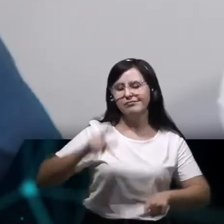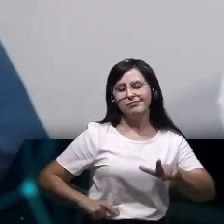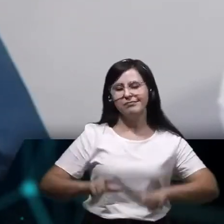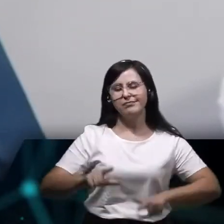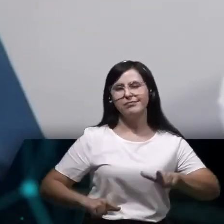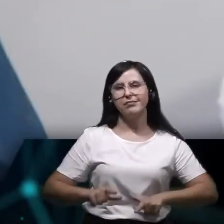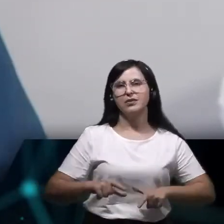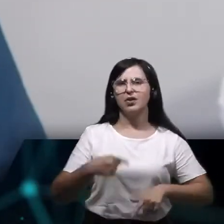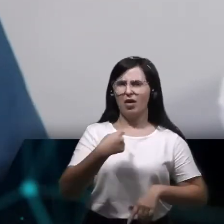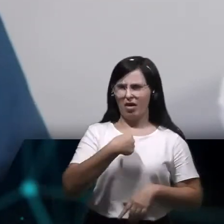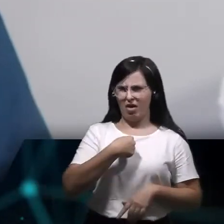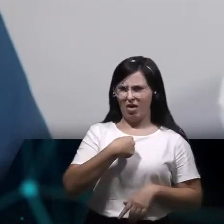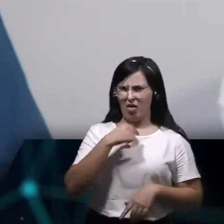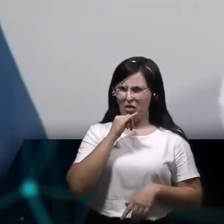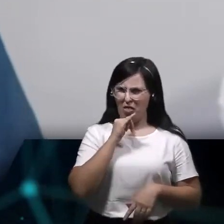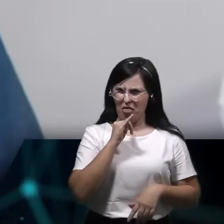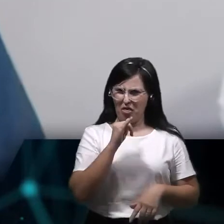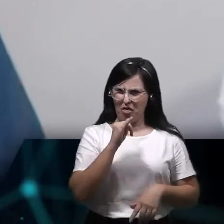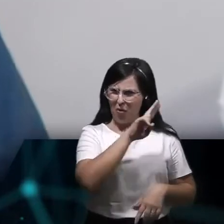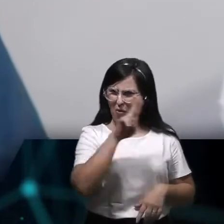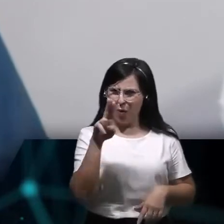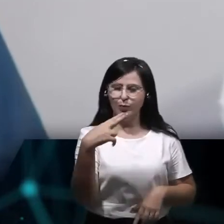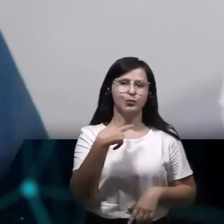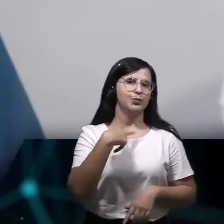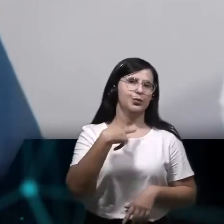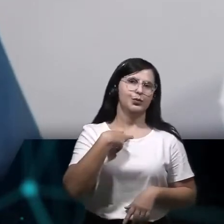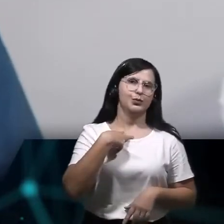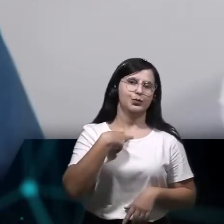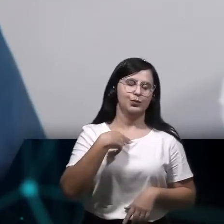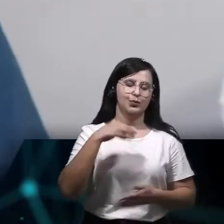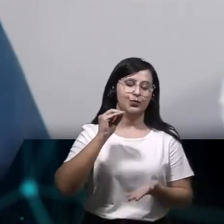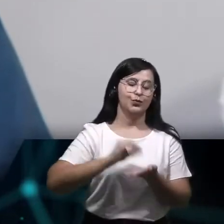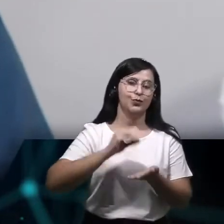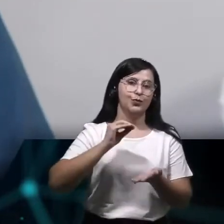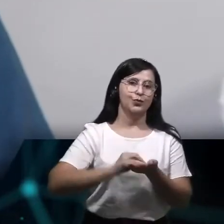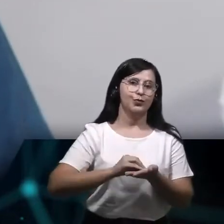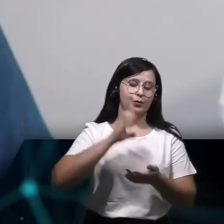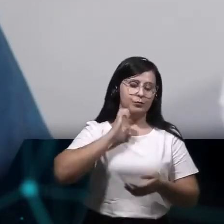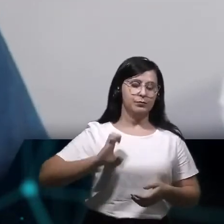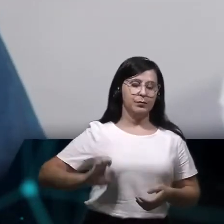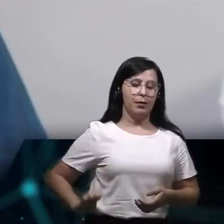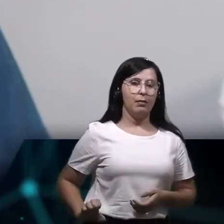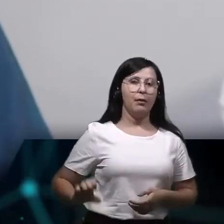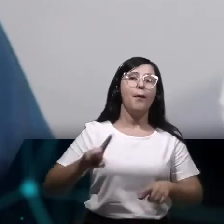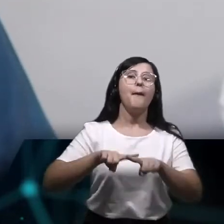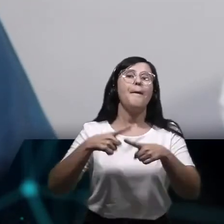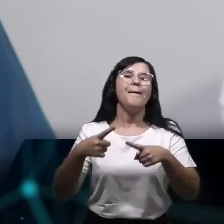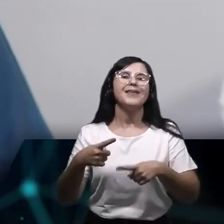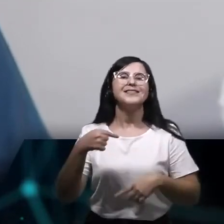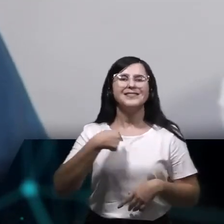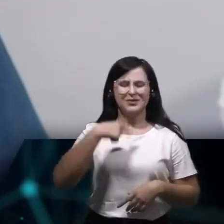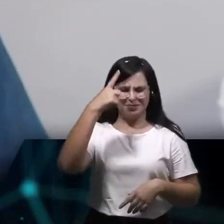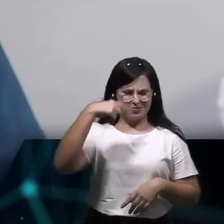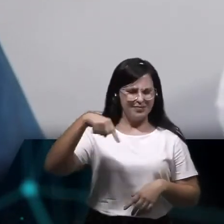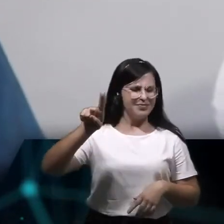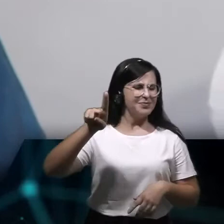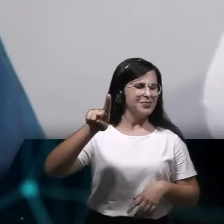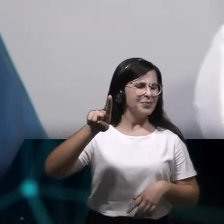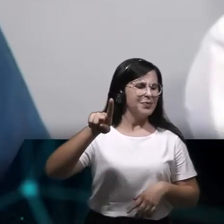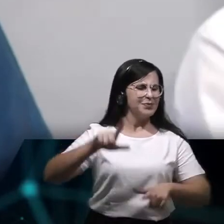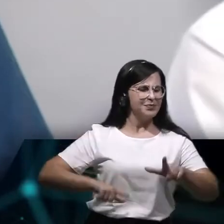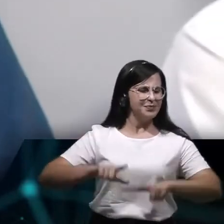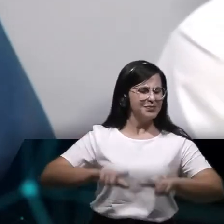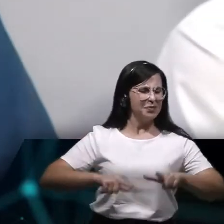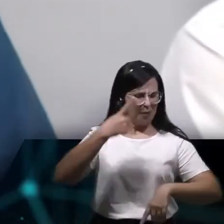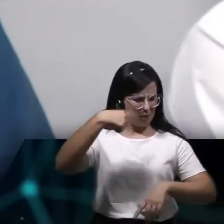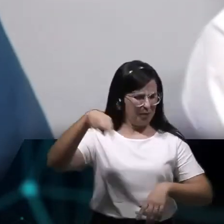eu não vou citar nome aqui porque é falta de ética, são pessoas de bem, mas eu demiti várias pessoas de São Domingo, várias pessoas de Brejo de Amadeus, que